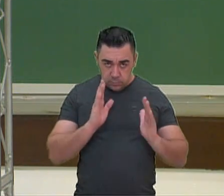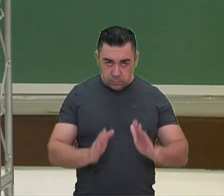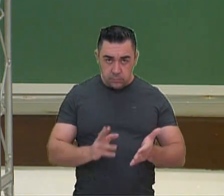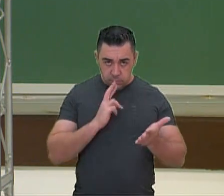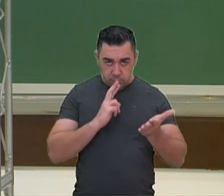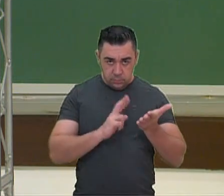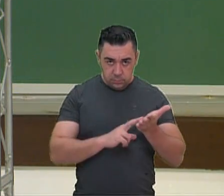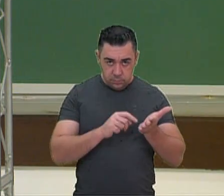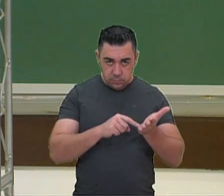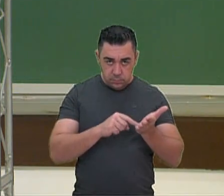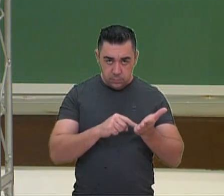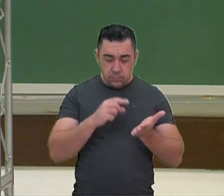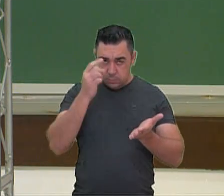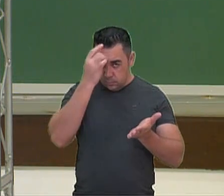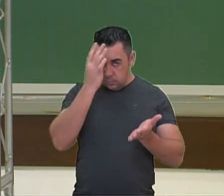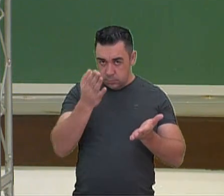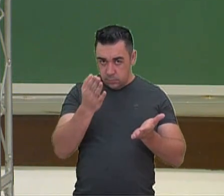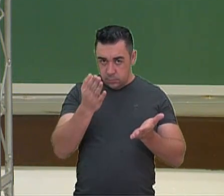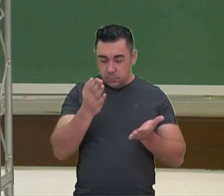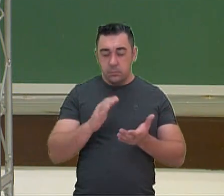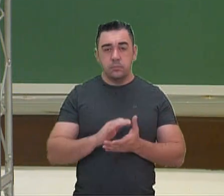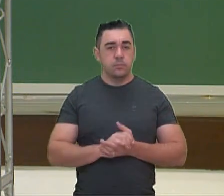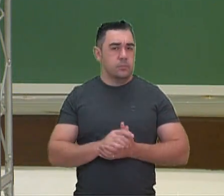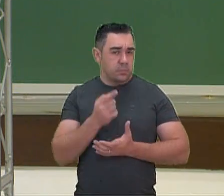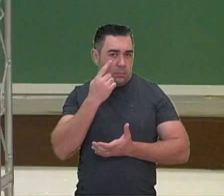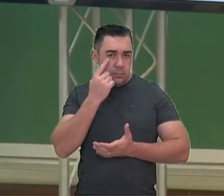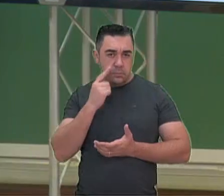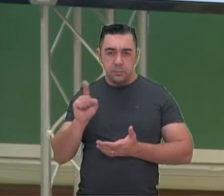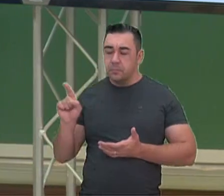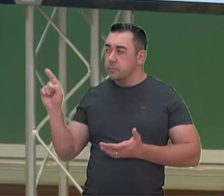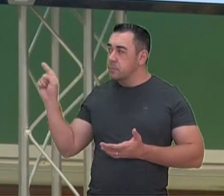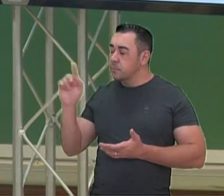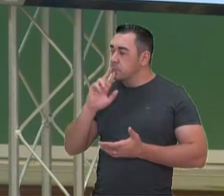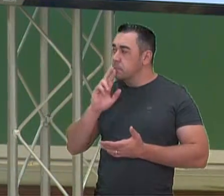Respondeu? Você achou fácil? Vamos conferir?